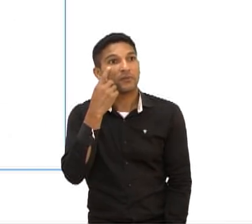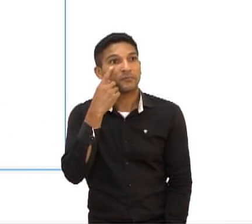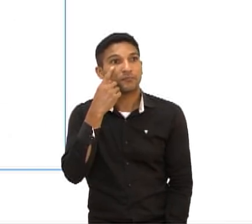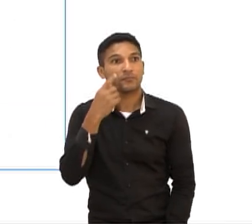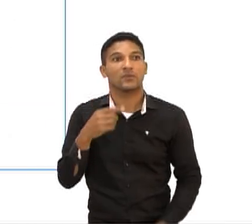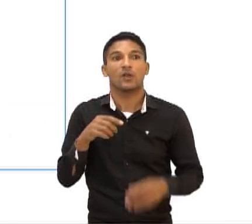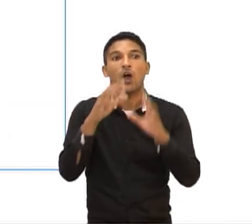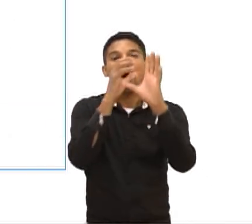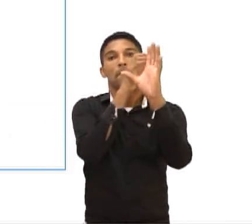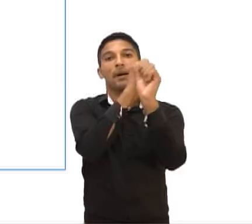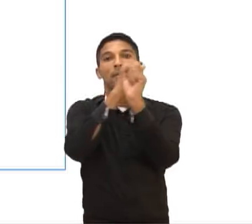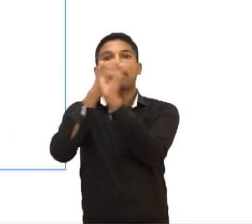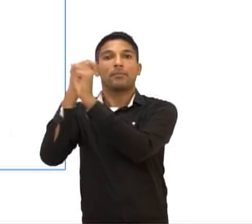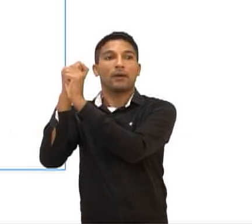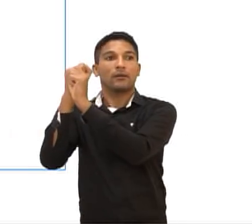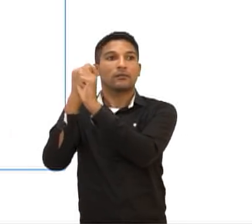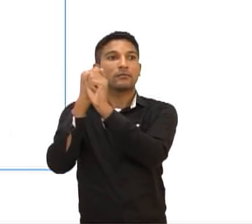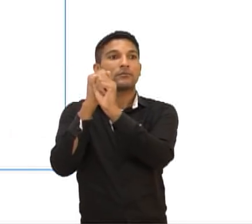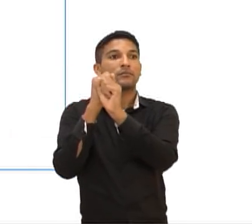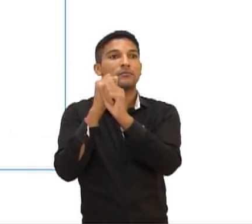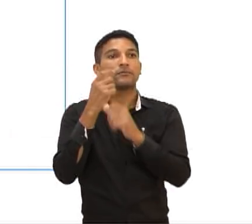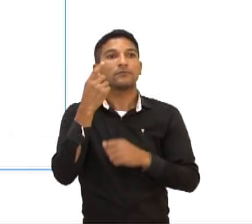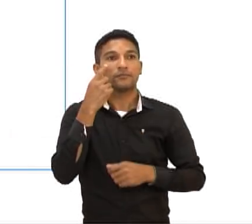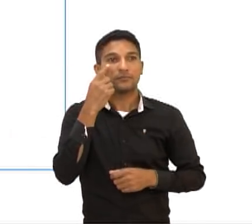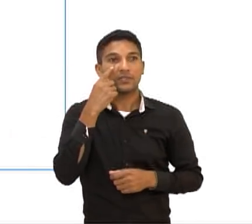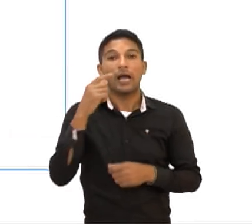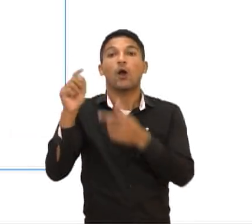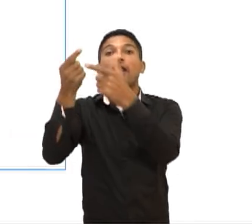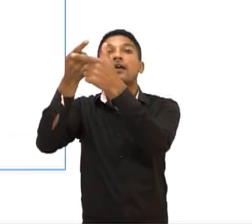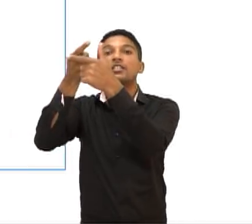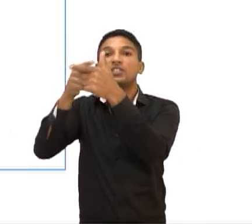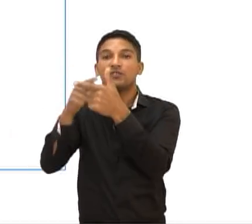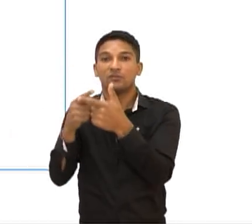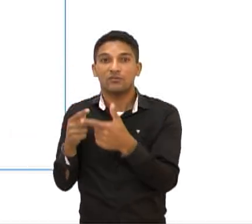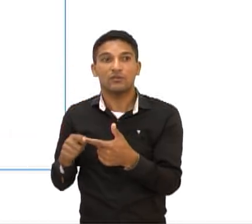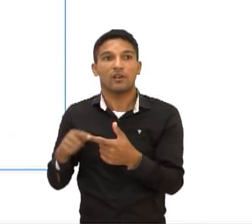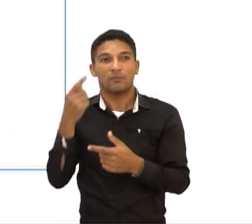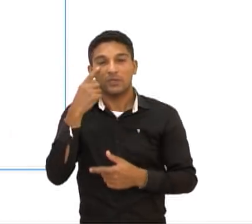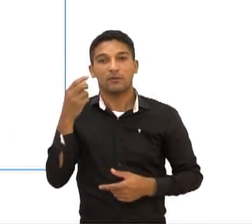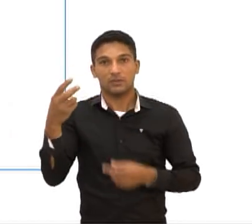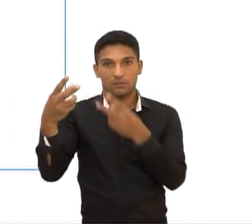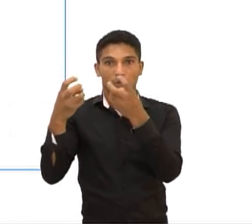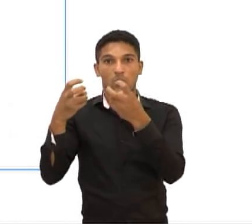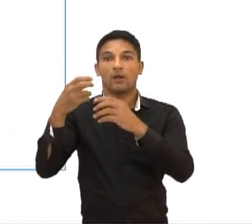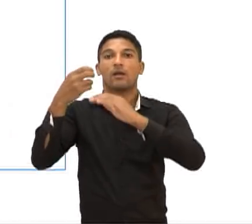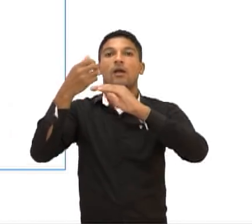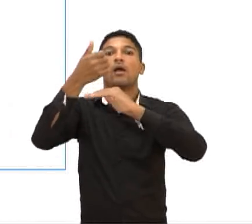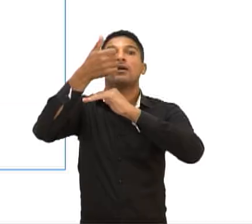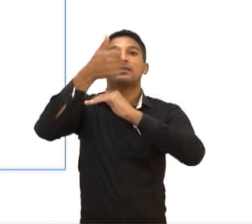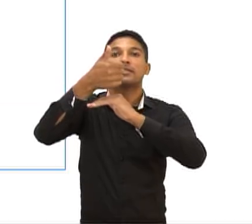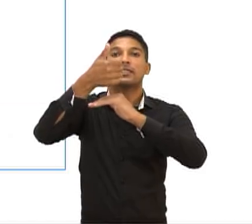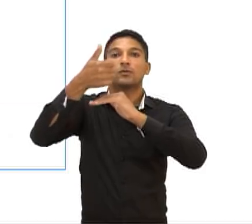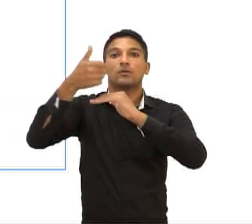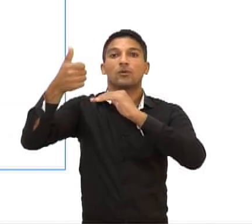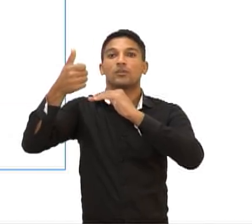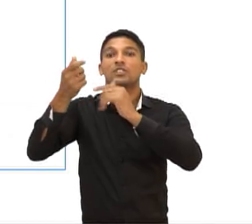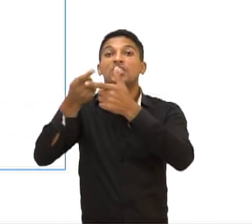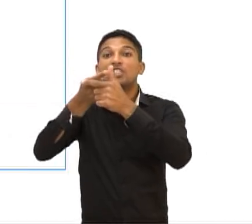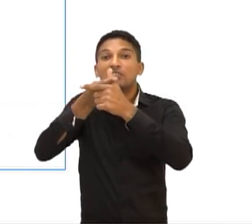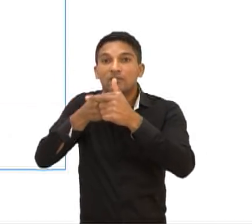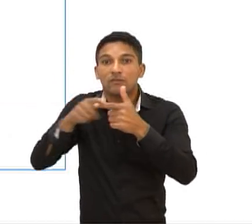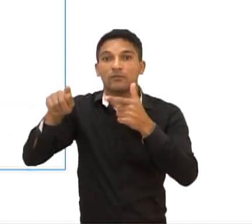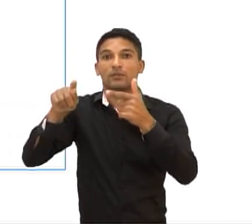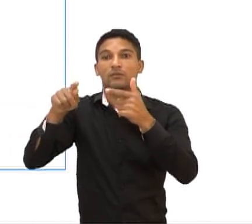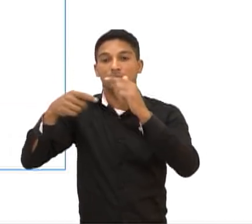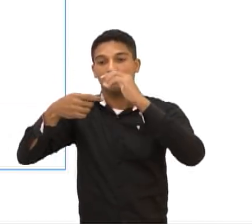Eu somei, igual a professora fez no quadro, né? E fiz a divisão de 111 por 4. Quando eu fiz essa divisão, o